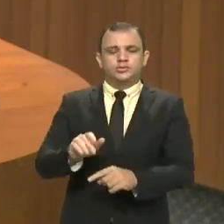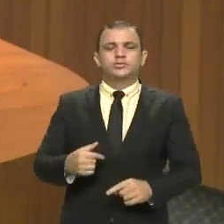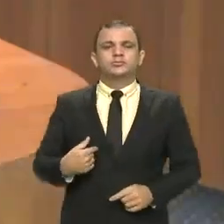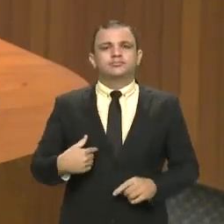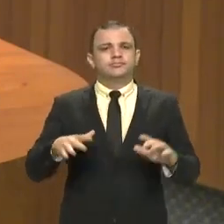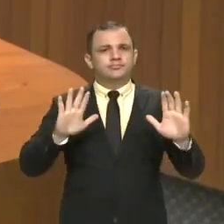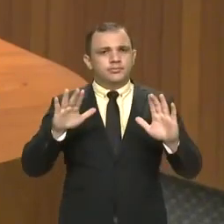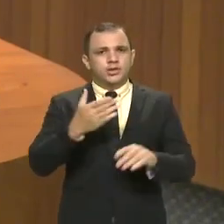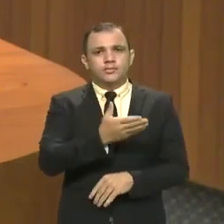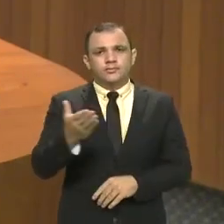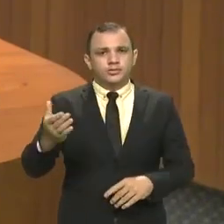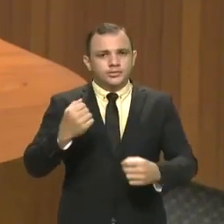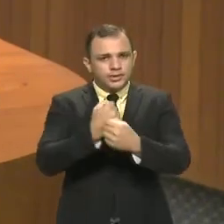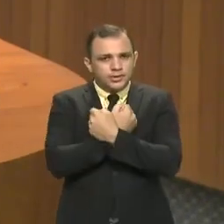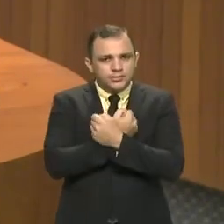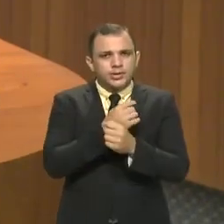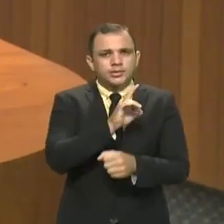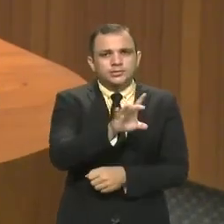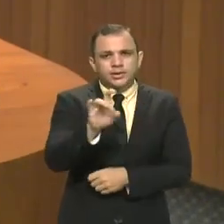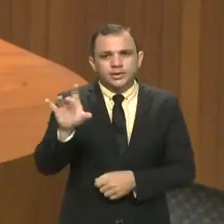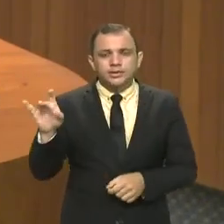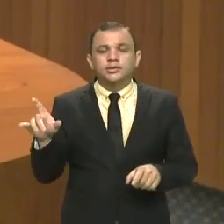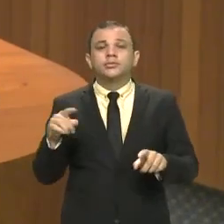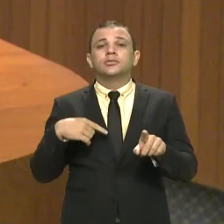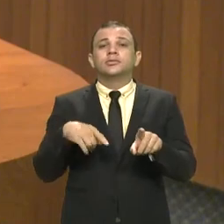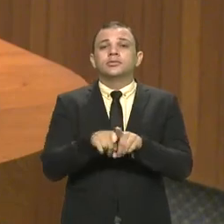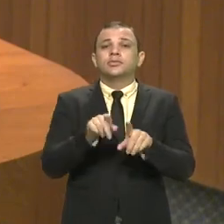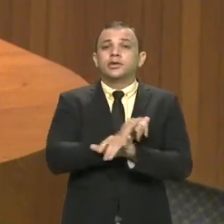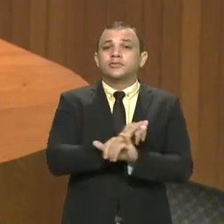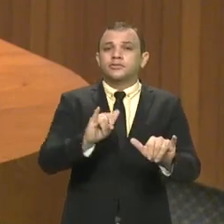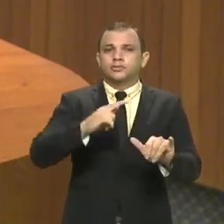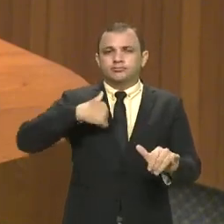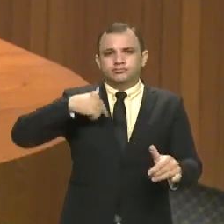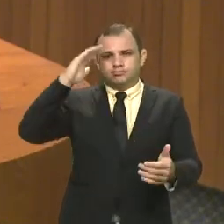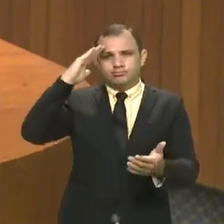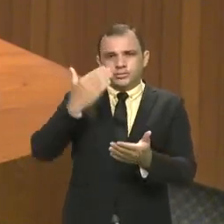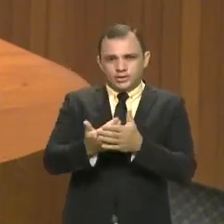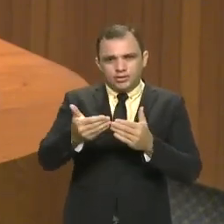forte e um carinhoso abraço em cada um e dizendo que eu acredito muito que dias melhores ainda estão por vir.